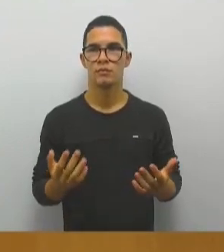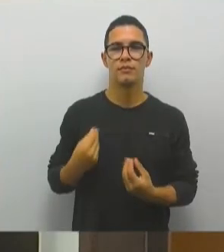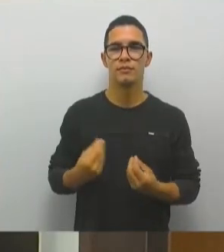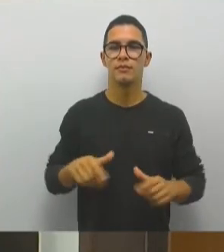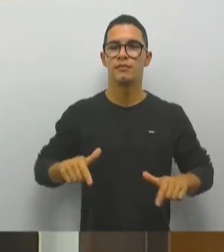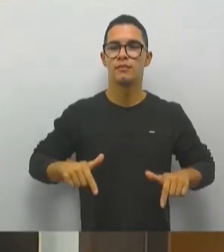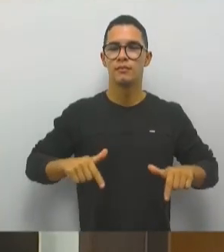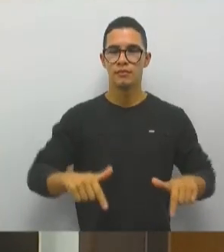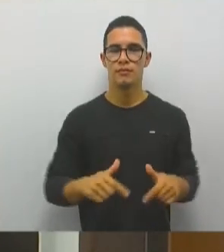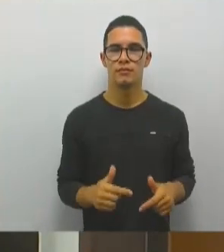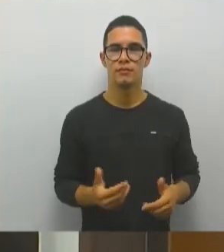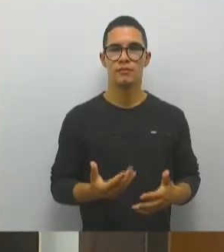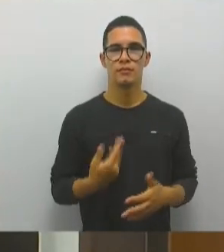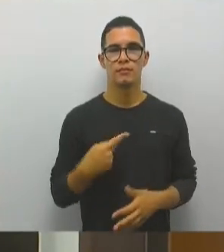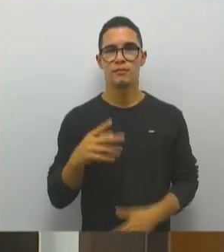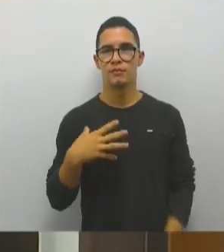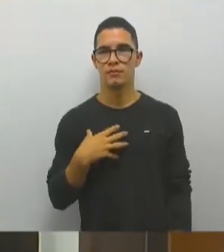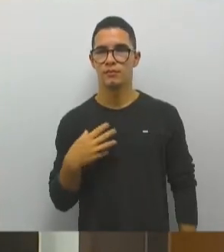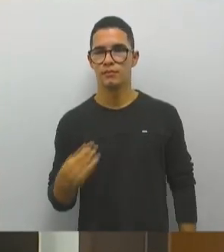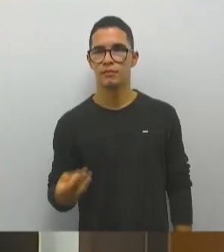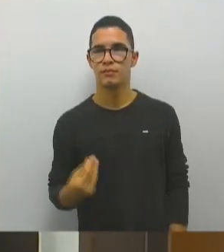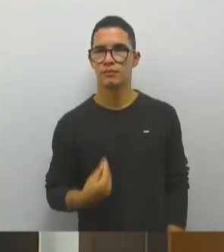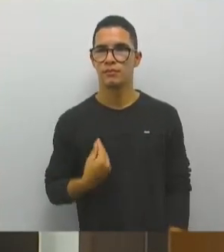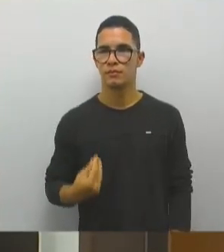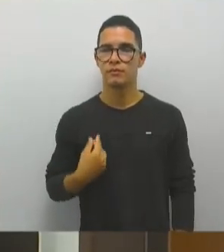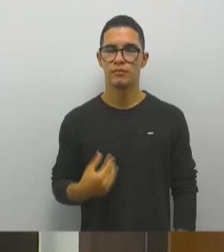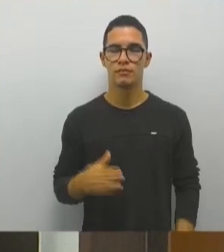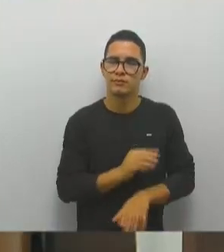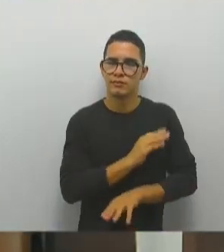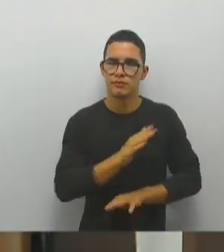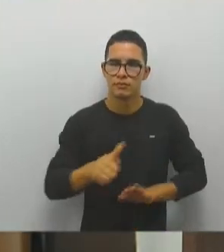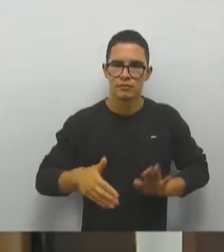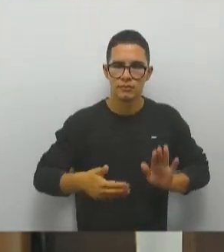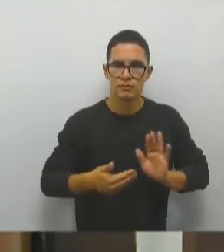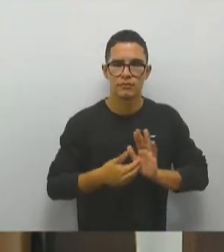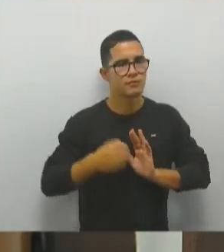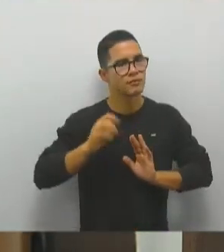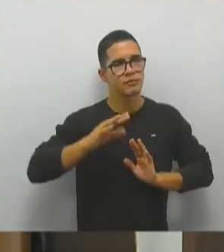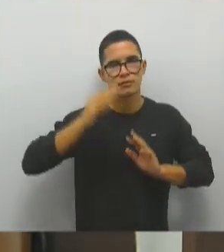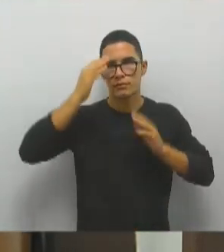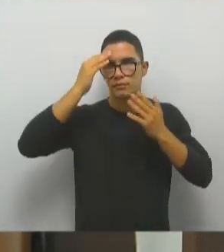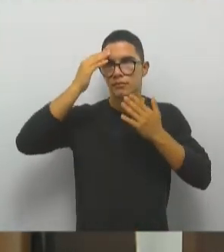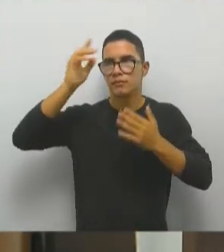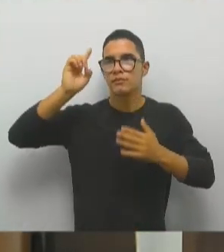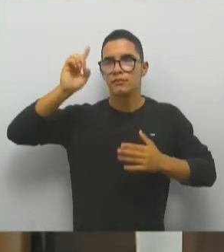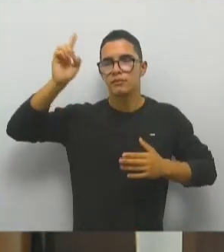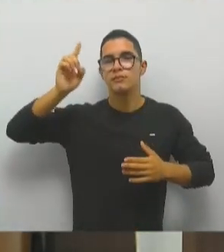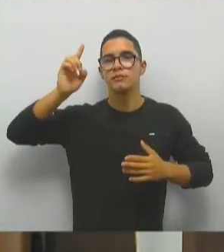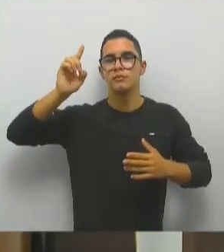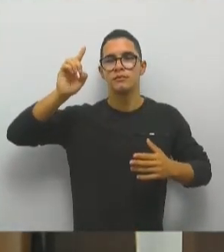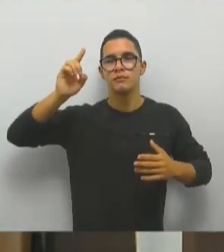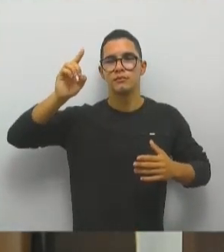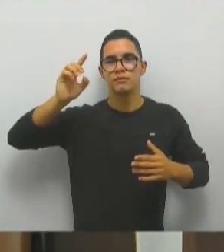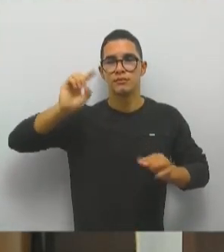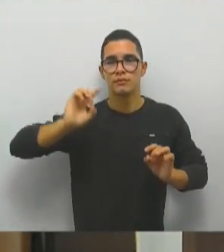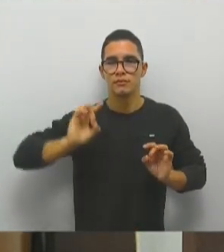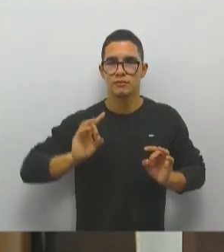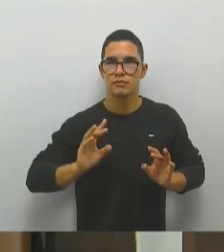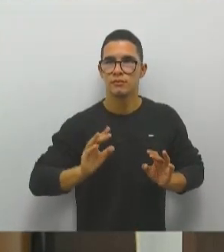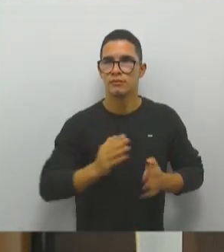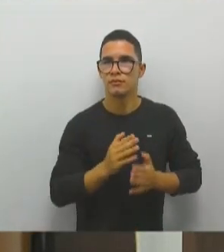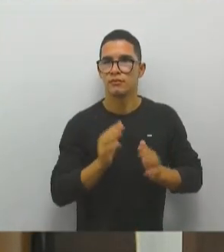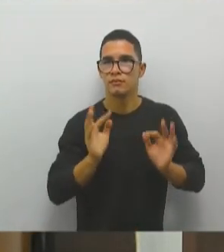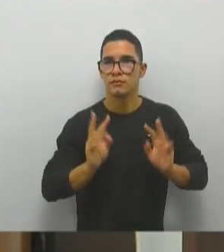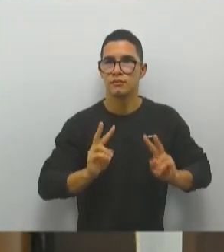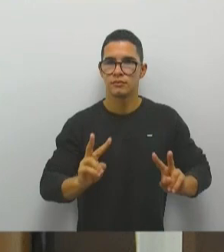presidente da associação de moradores do Pontal Nil Cira Santos eu só tenho que agradecer a Deus gente somente e a